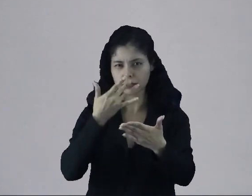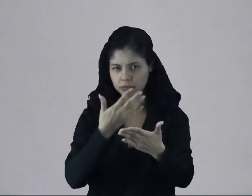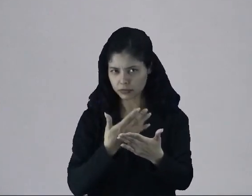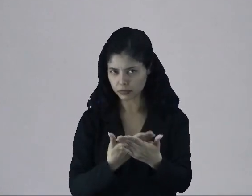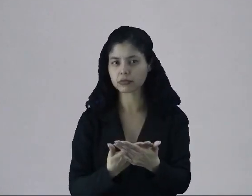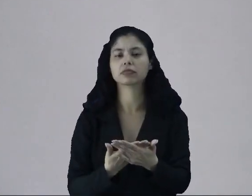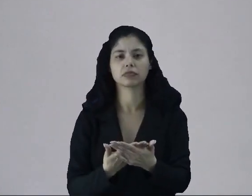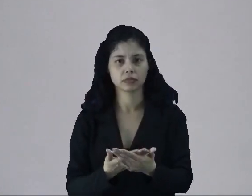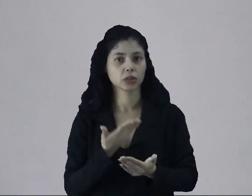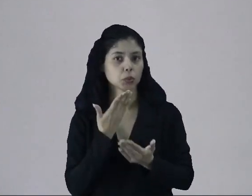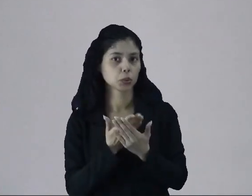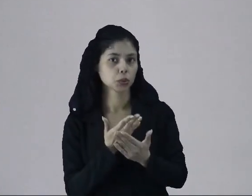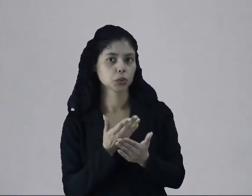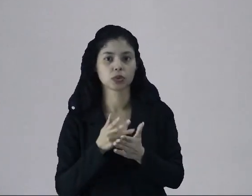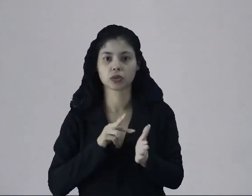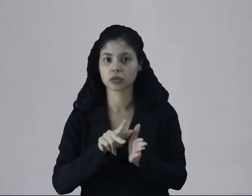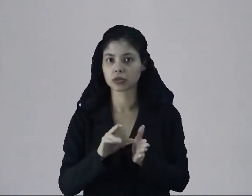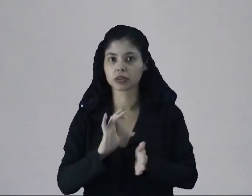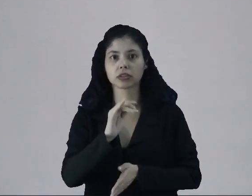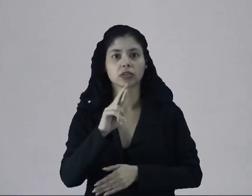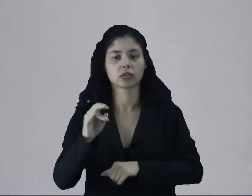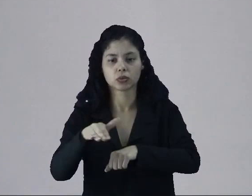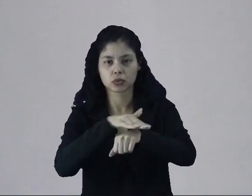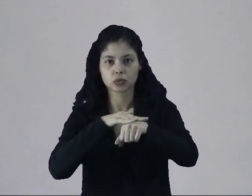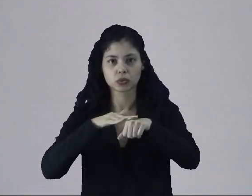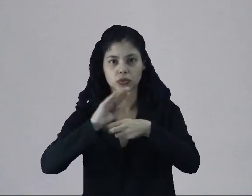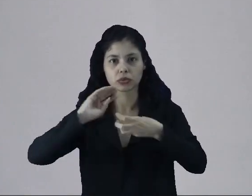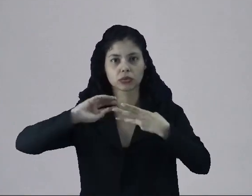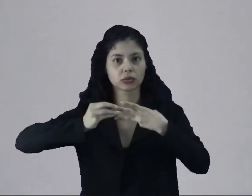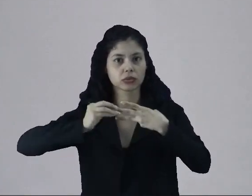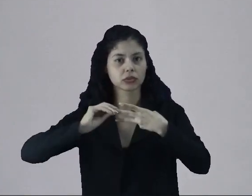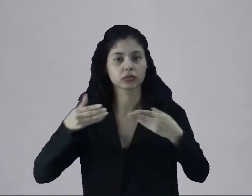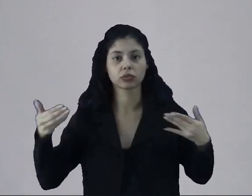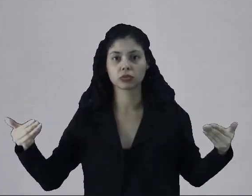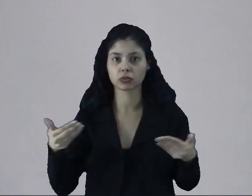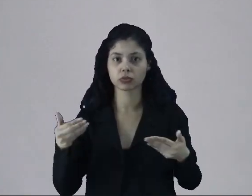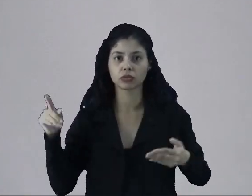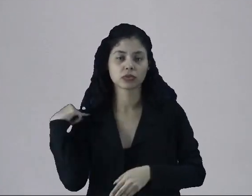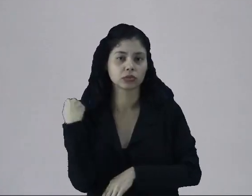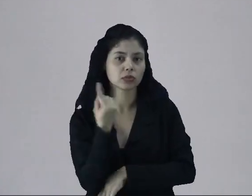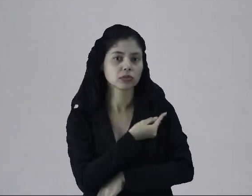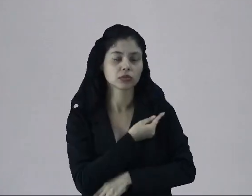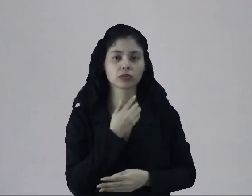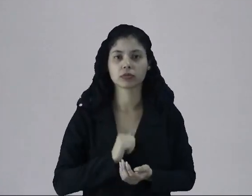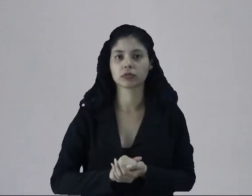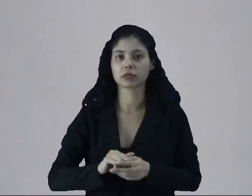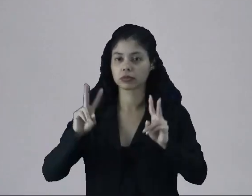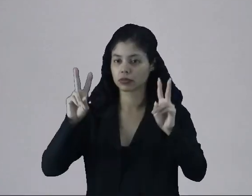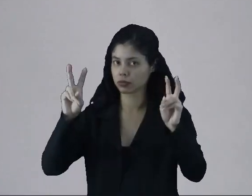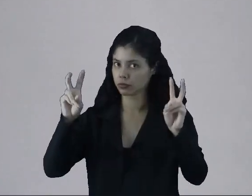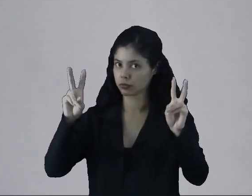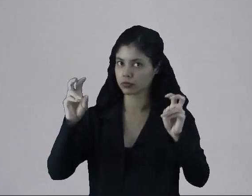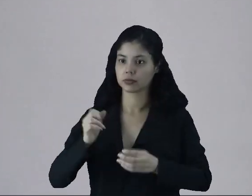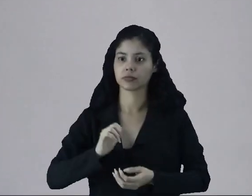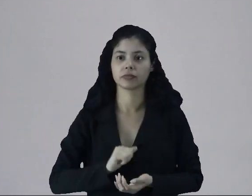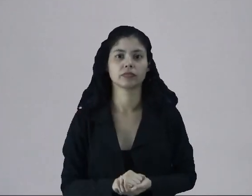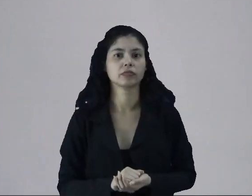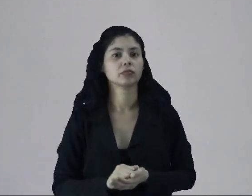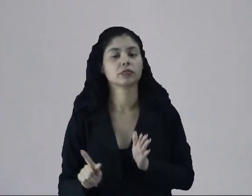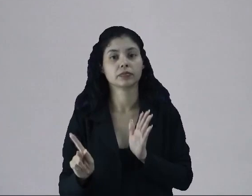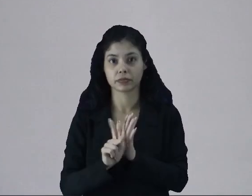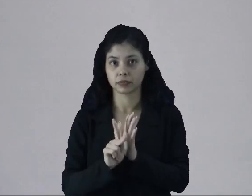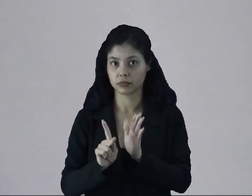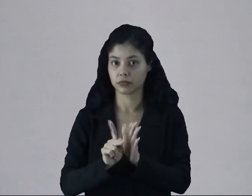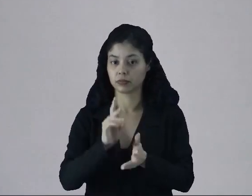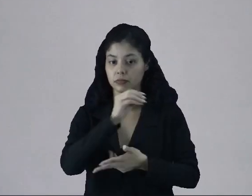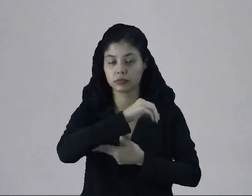do estudo da biologia, citologia e tudo mais, e hoje nós vamos trabalhar um tema muito importante, recorrente no Enem e